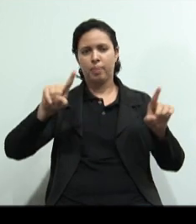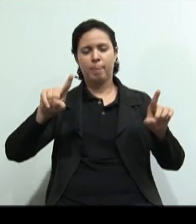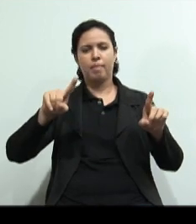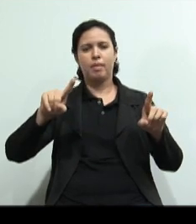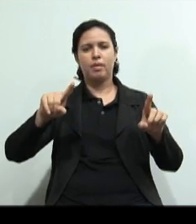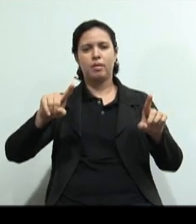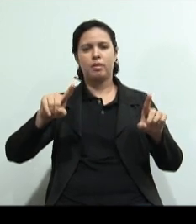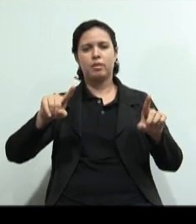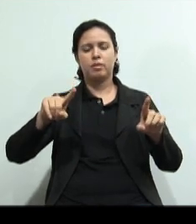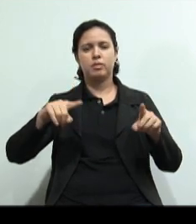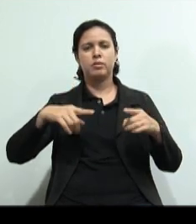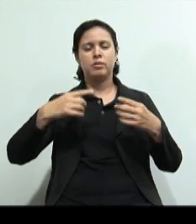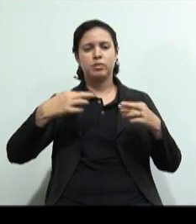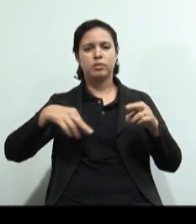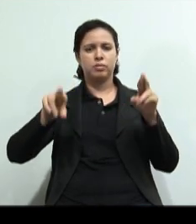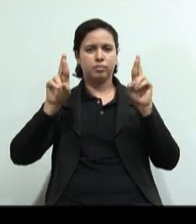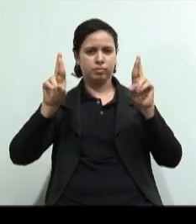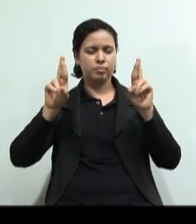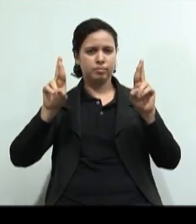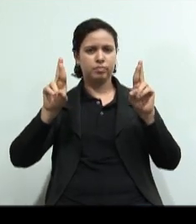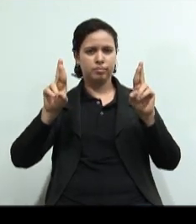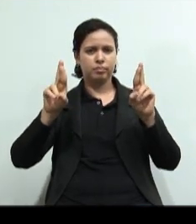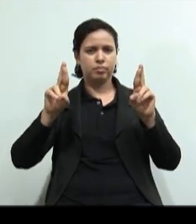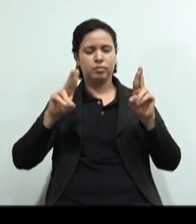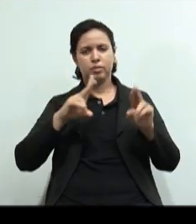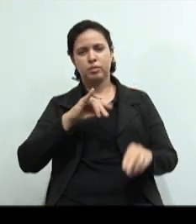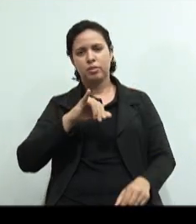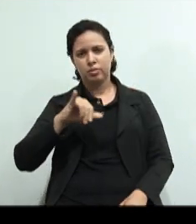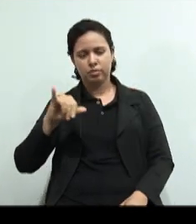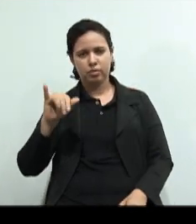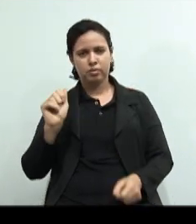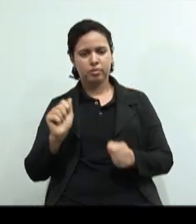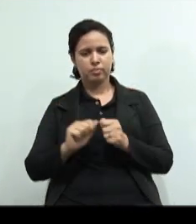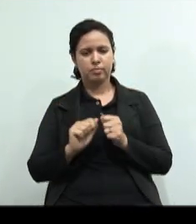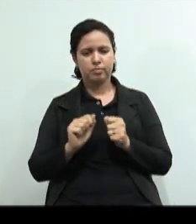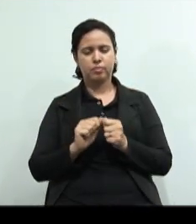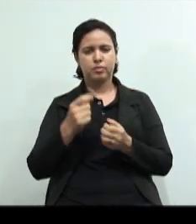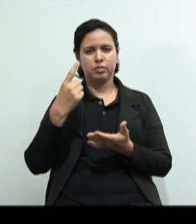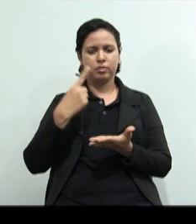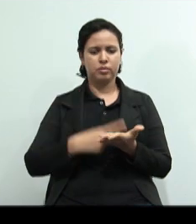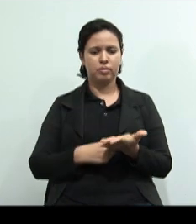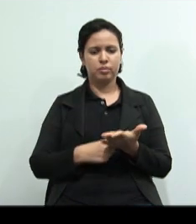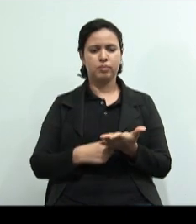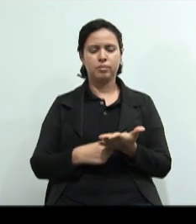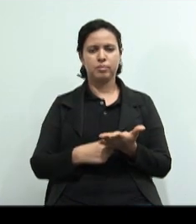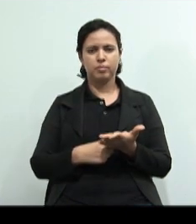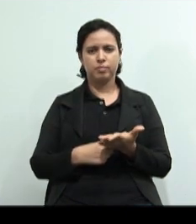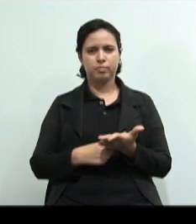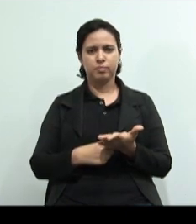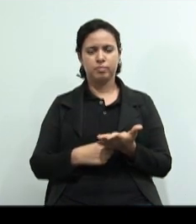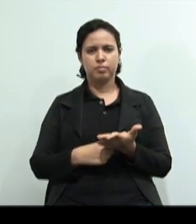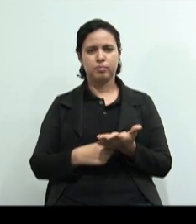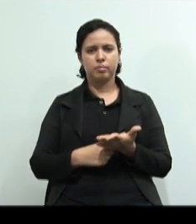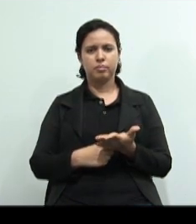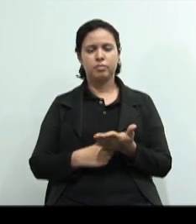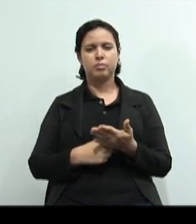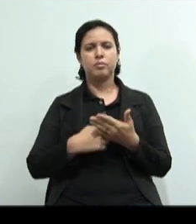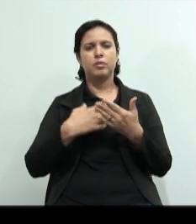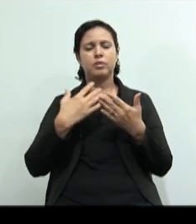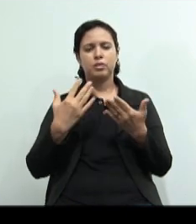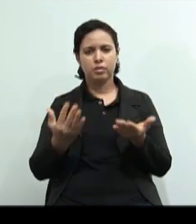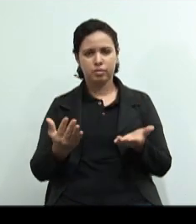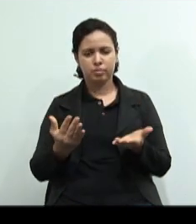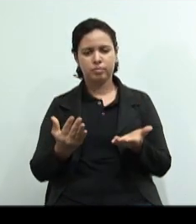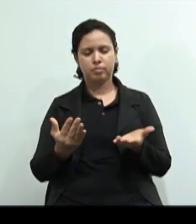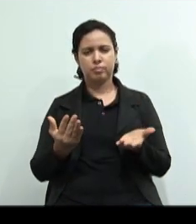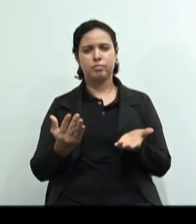que a decisão é tomada, ela vai executar o que é combinado. Ou seja, a